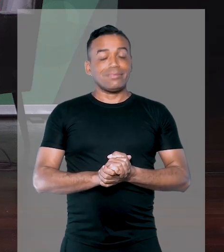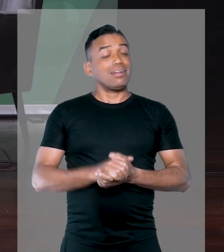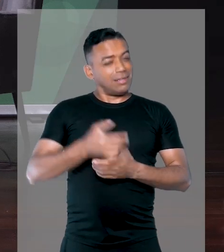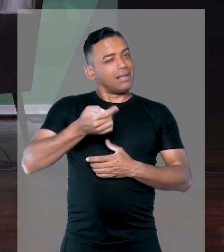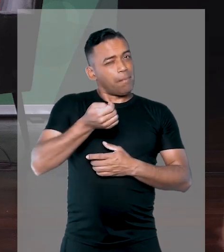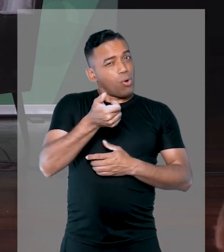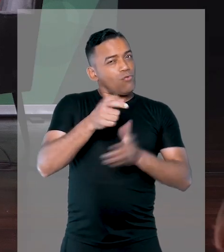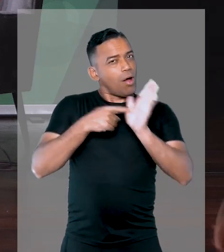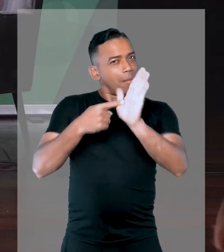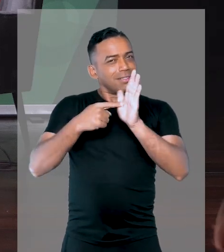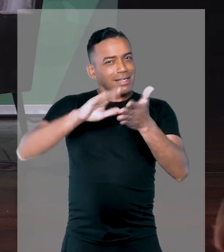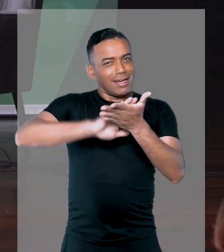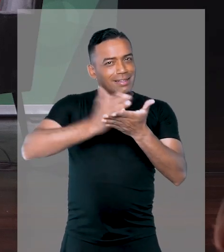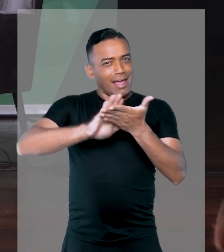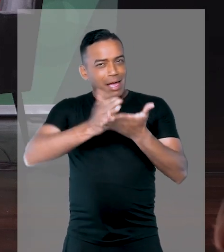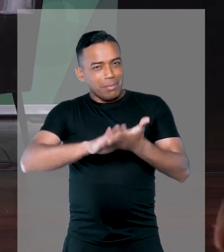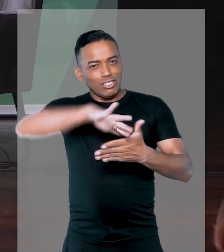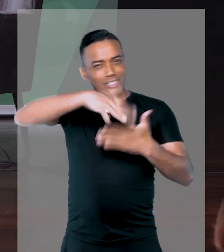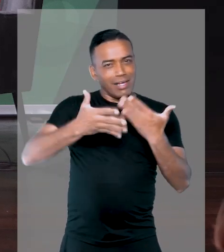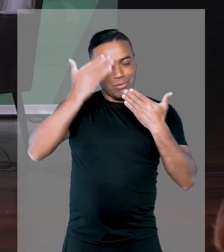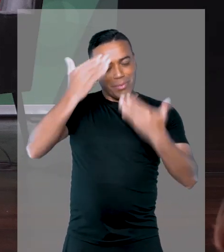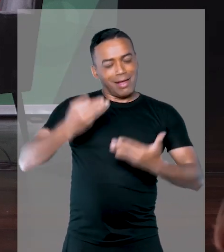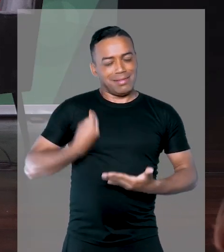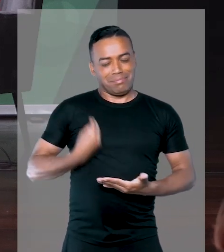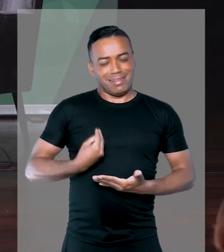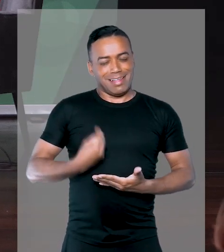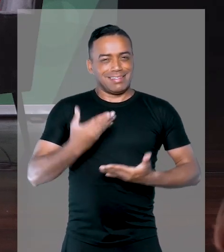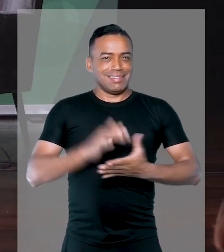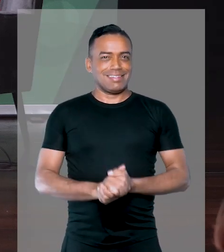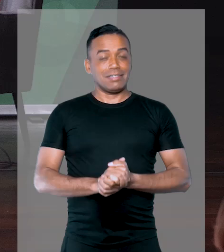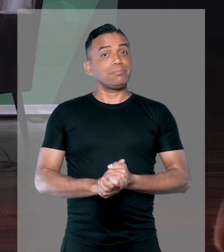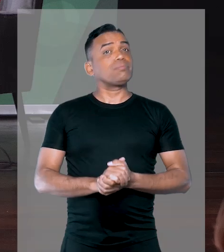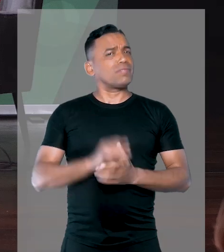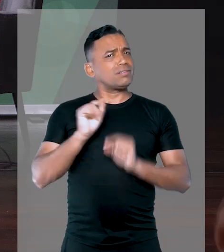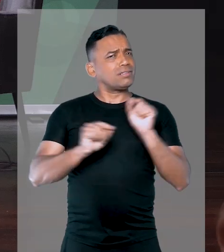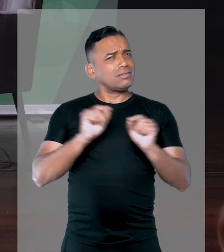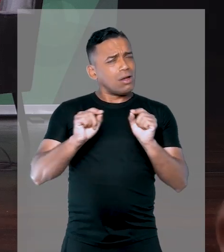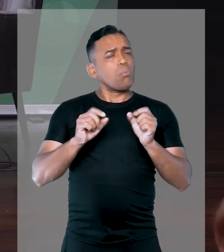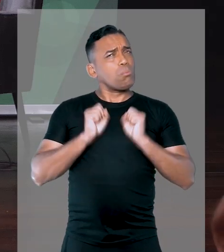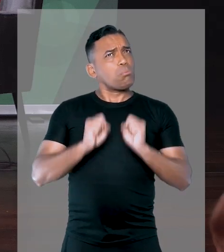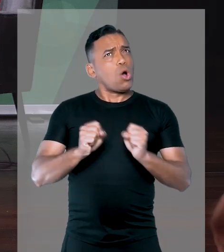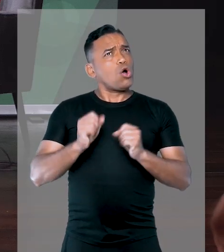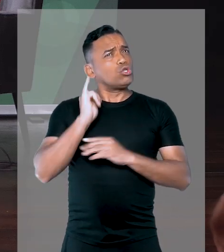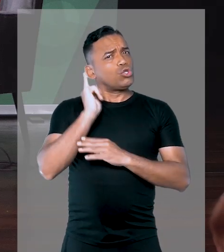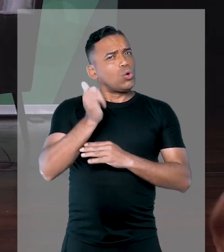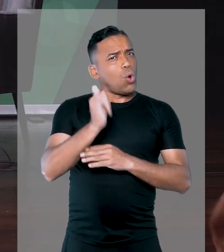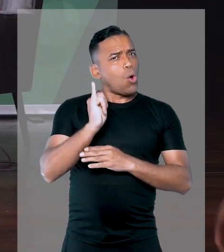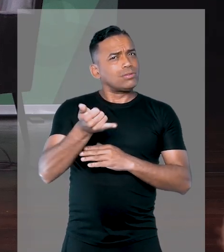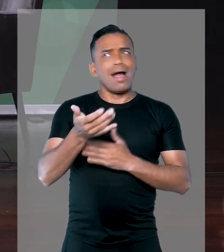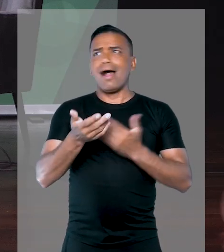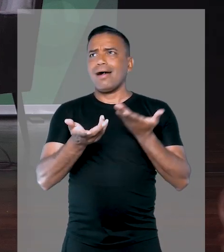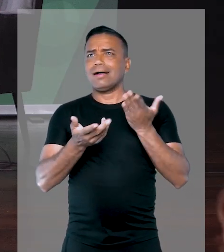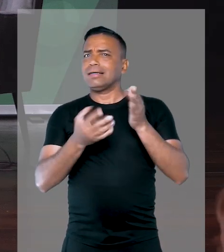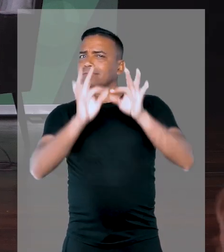Daqui a pouco eu vou apresentar o nosso intérprete de Libras. Obrigada pela presença. Letícia, eu acho que a gente pode começar contando o